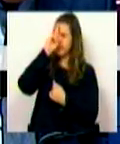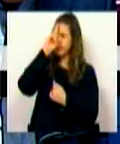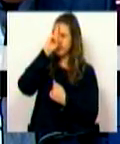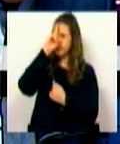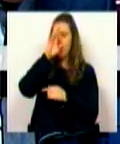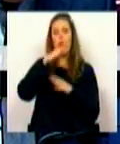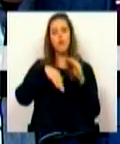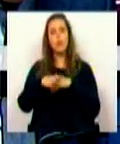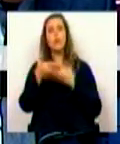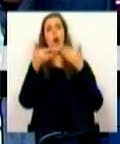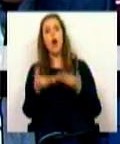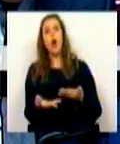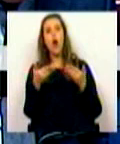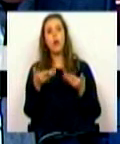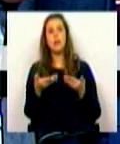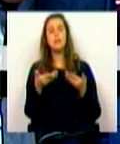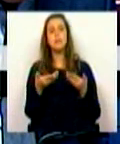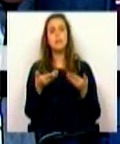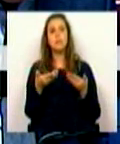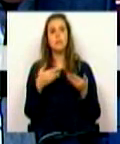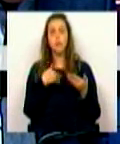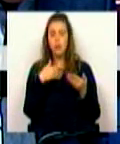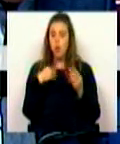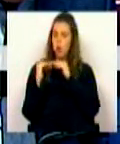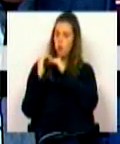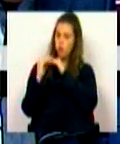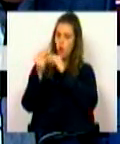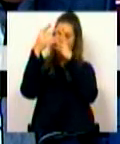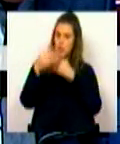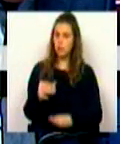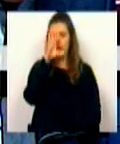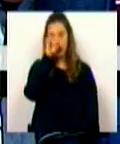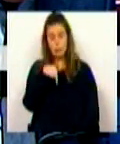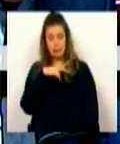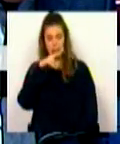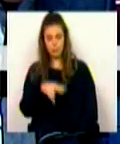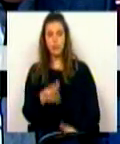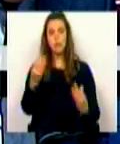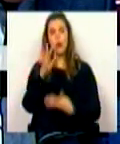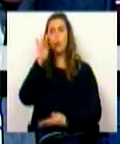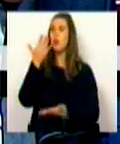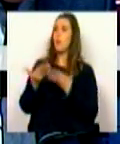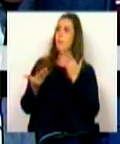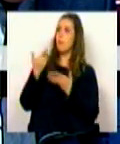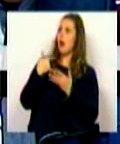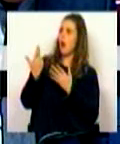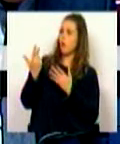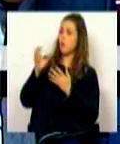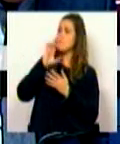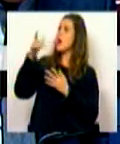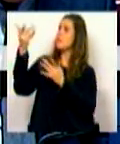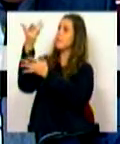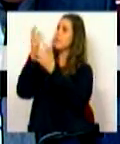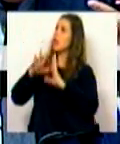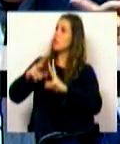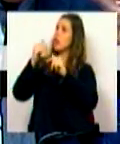a ser feito de consolidação orçamental em Portugal comparativamente com os tais países que estão a crescer